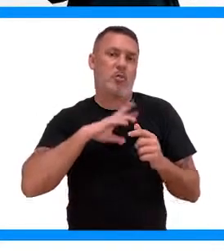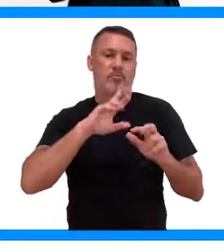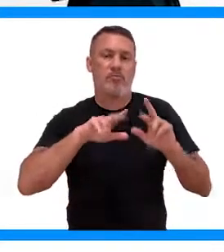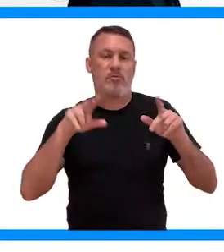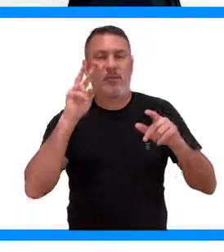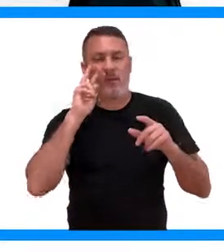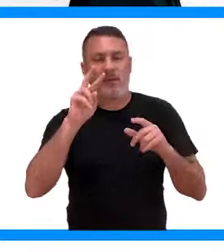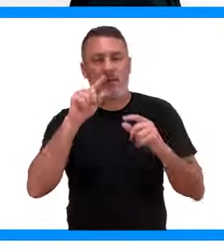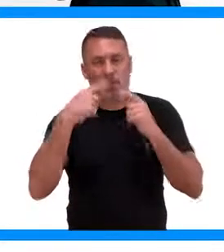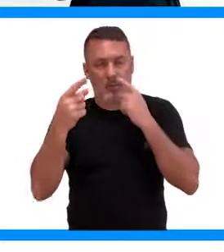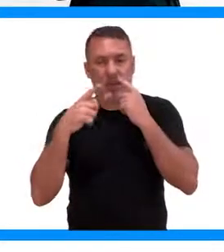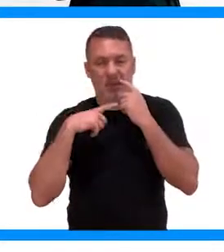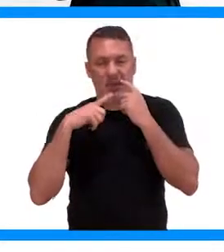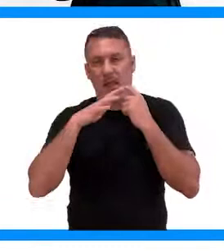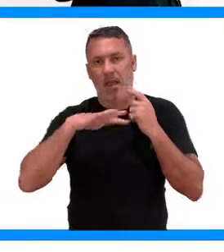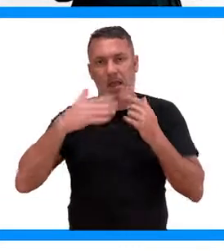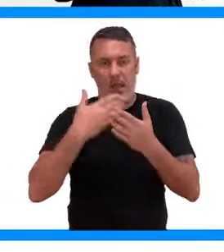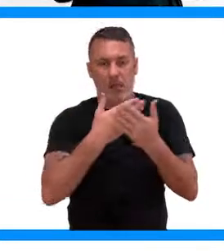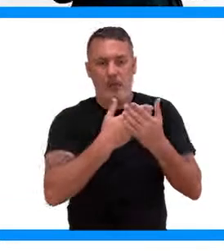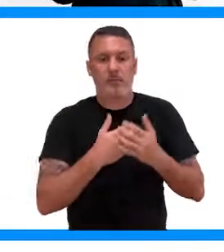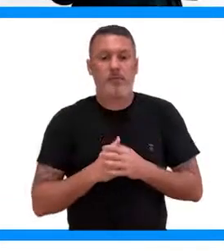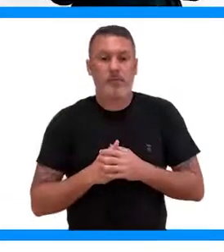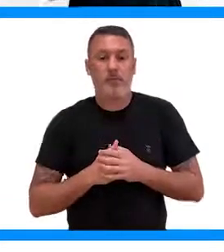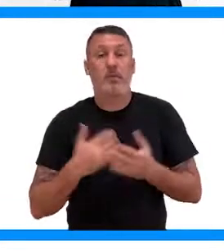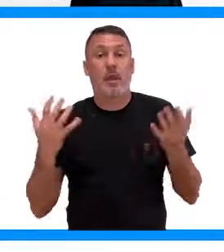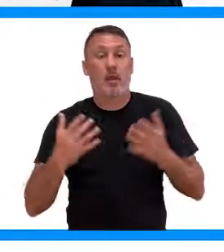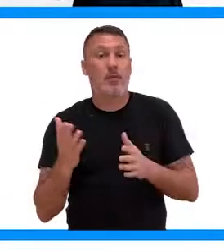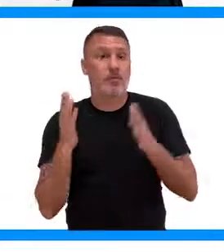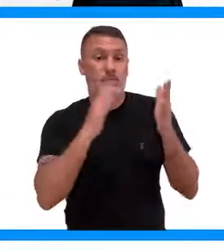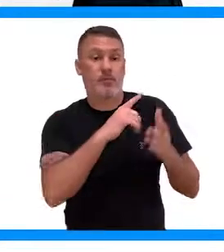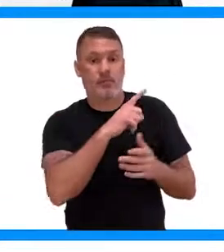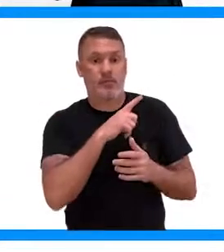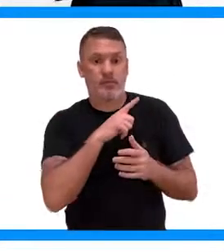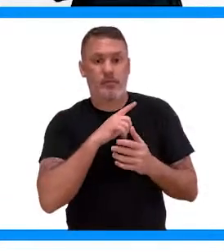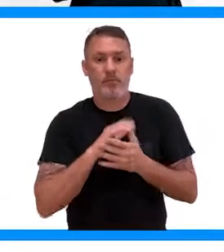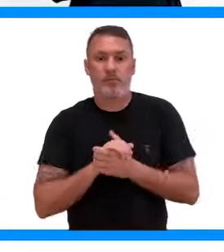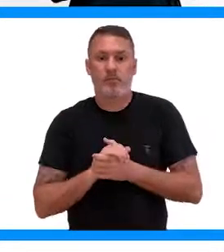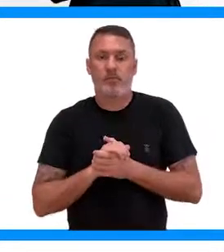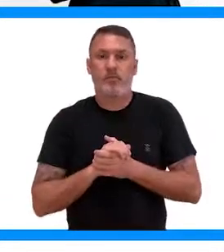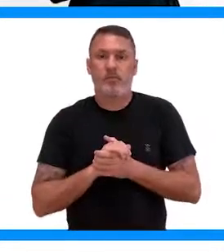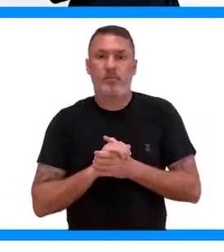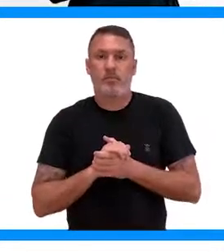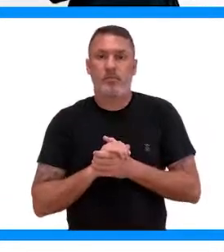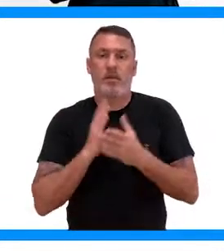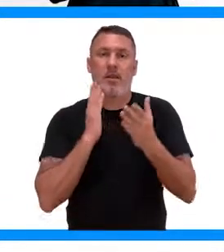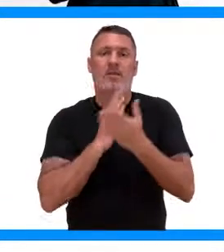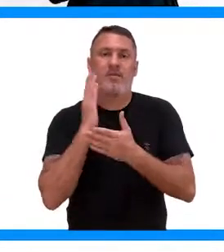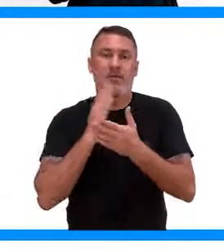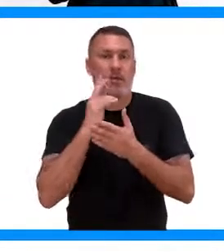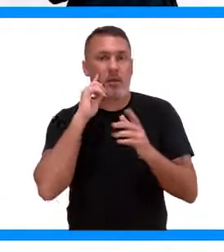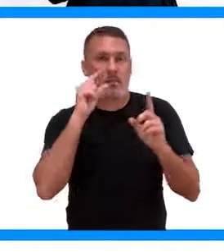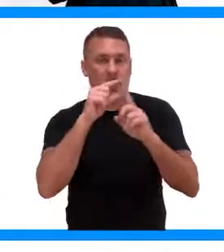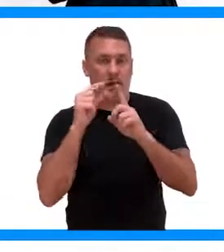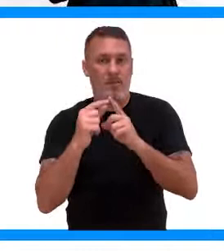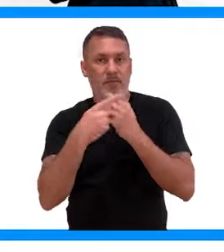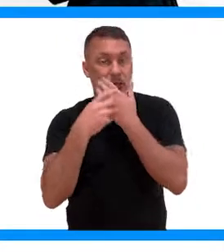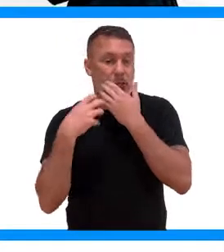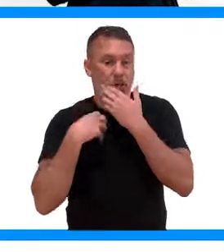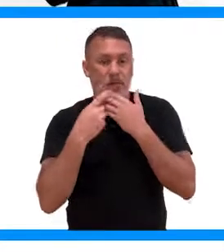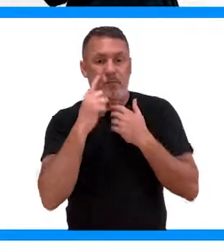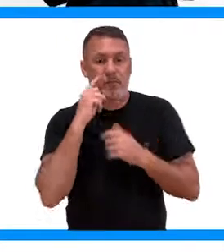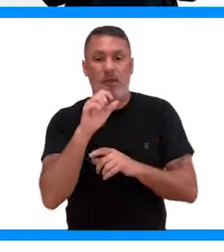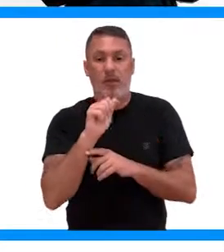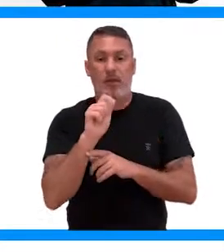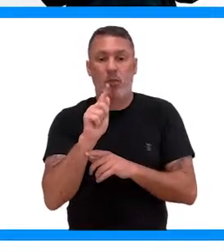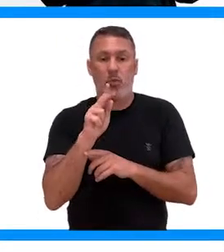português, mas nós veremos isso também em uma outra aula. Agora nós vamos ver quais são as classificações, né, das palavras.